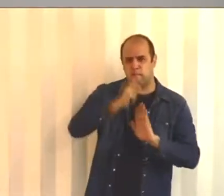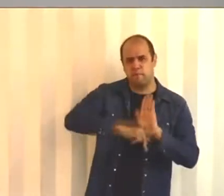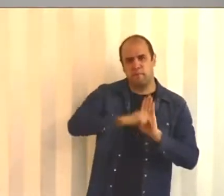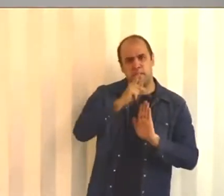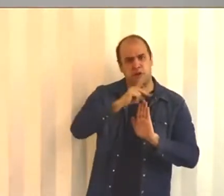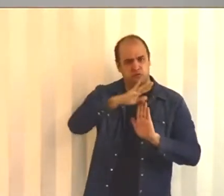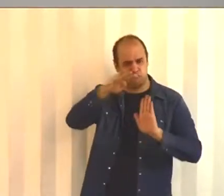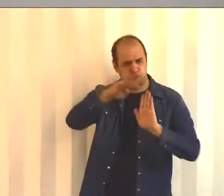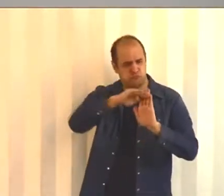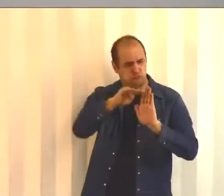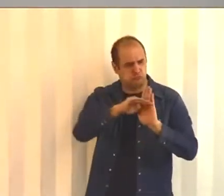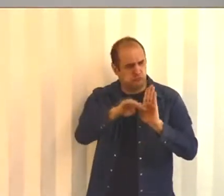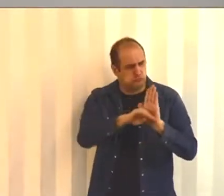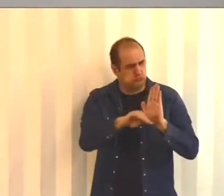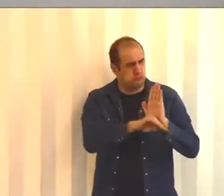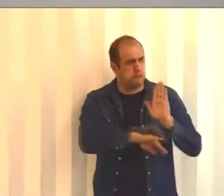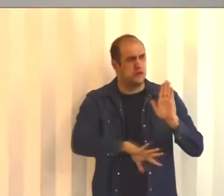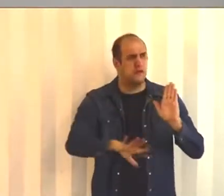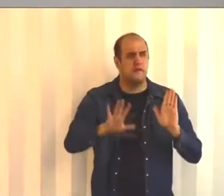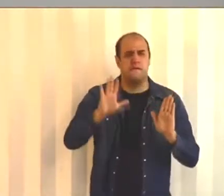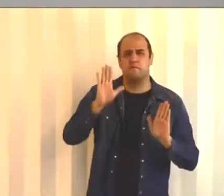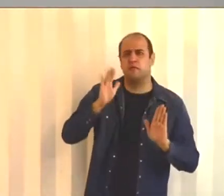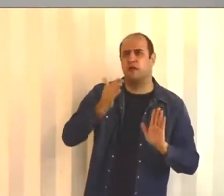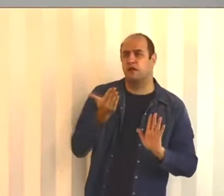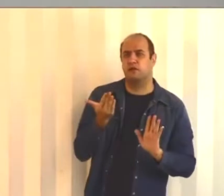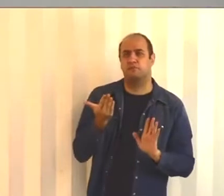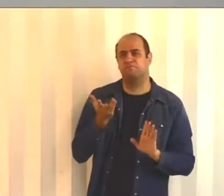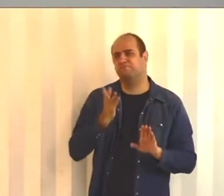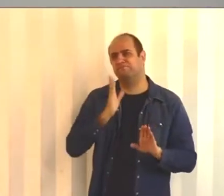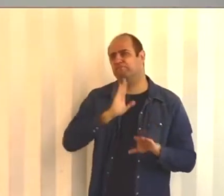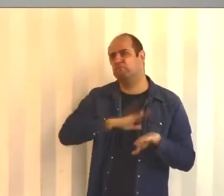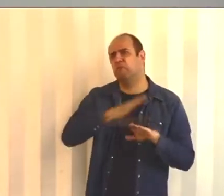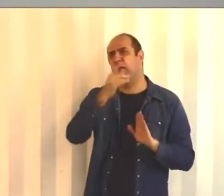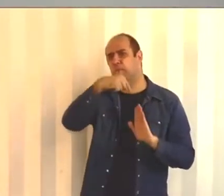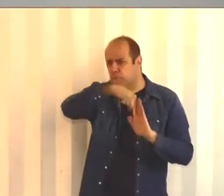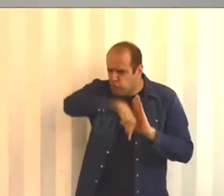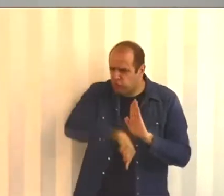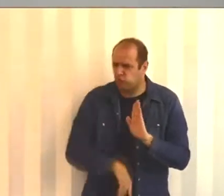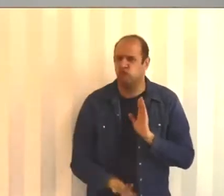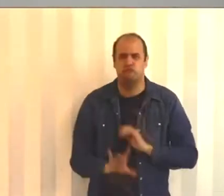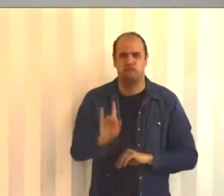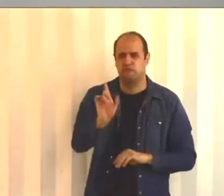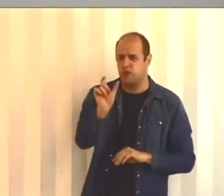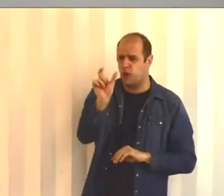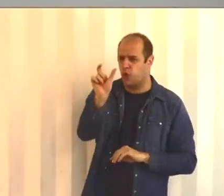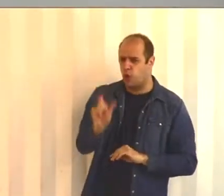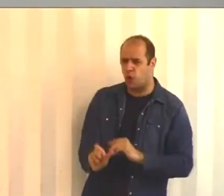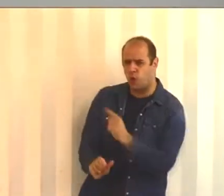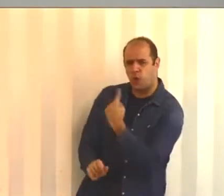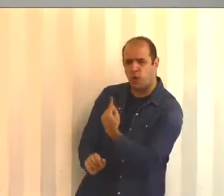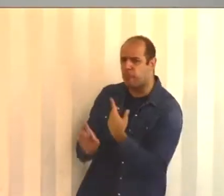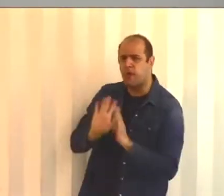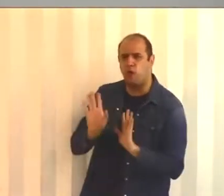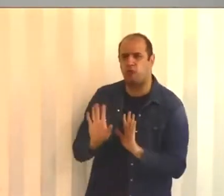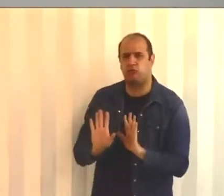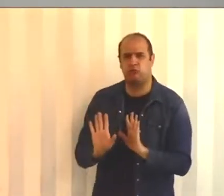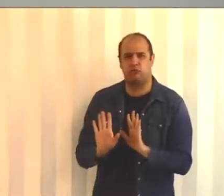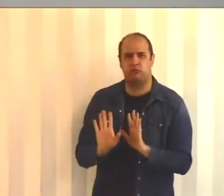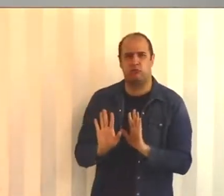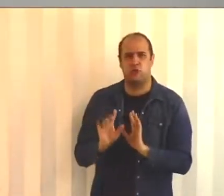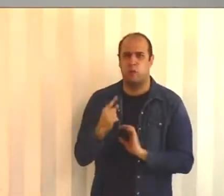que compreendia mais do que a pessoa individualmente falando,